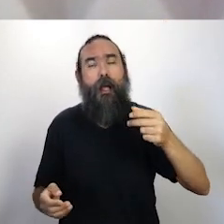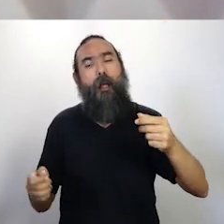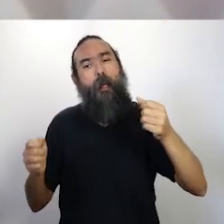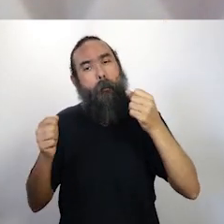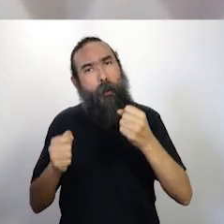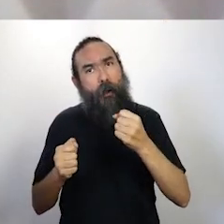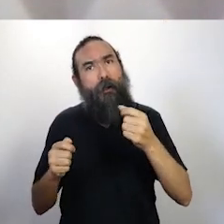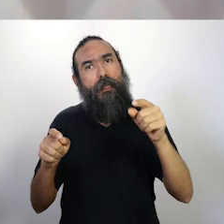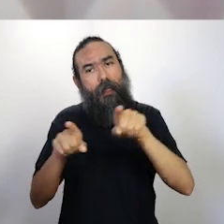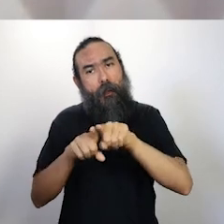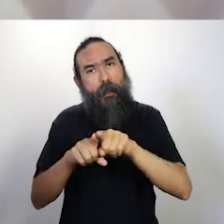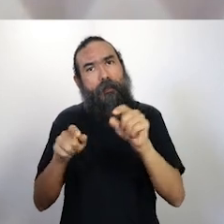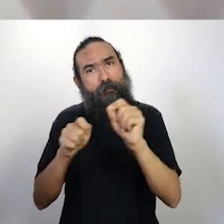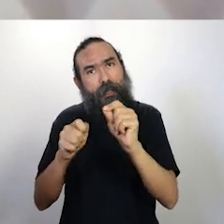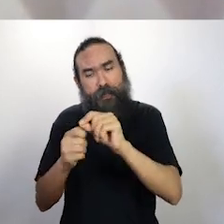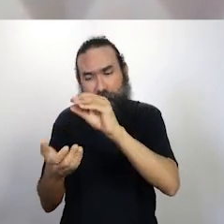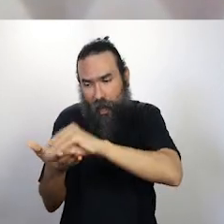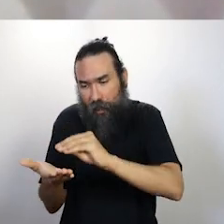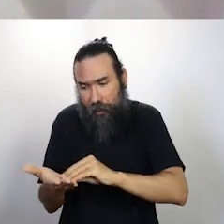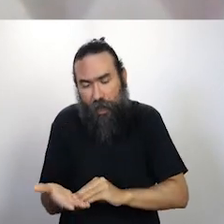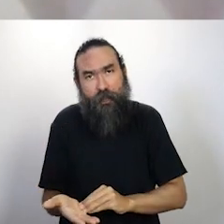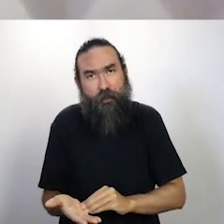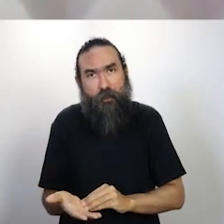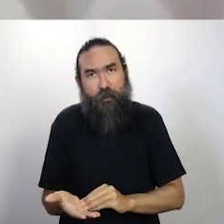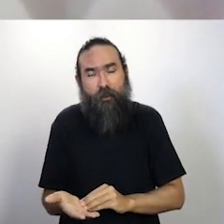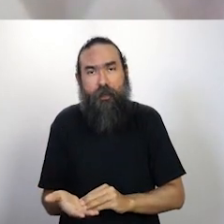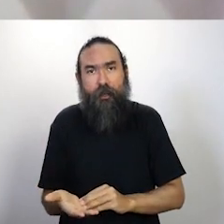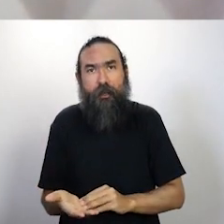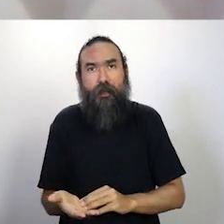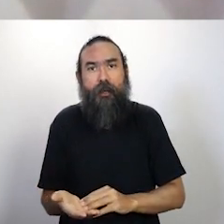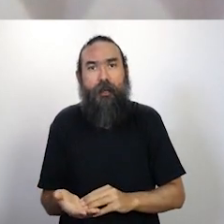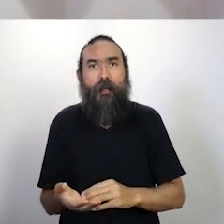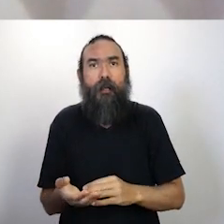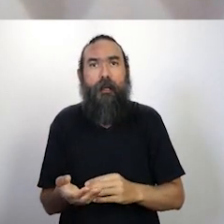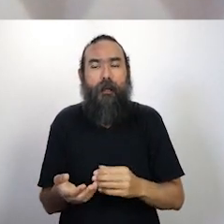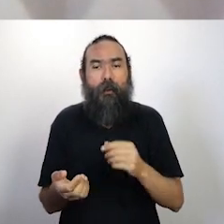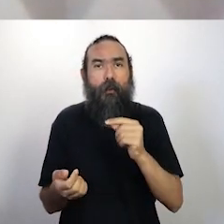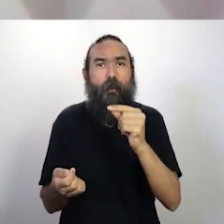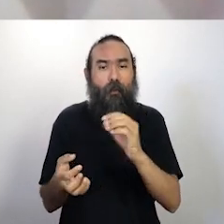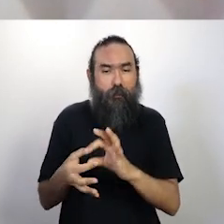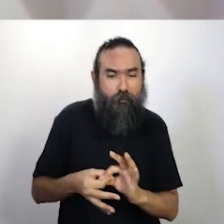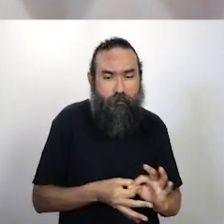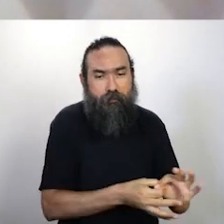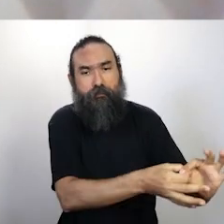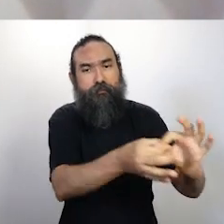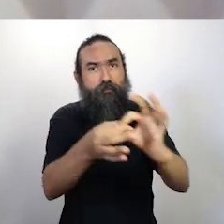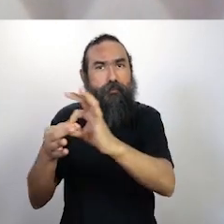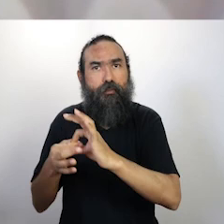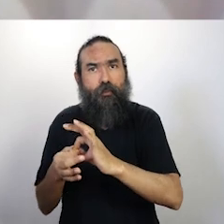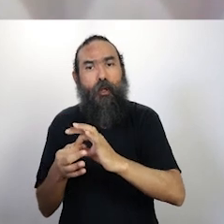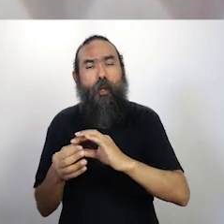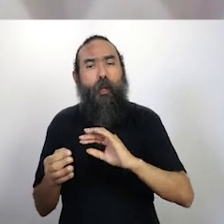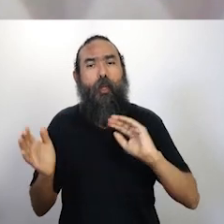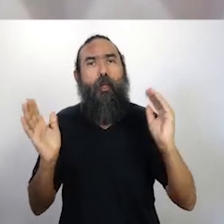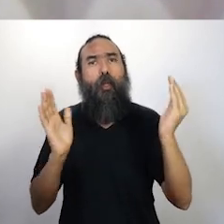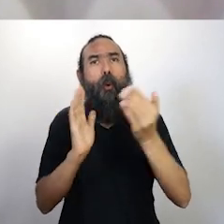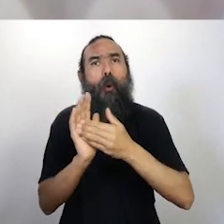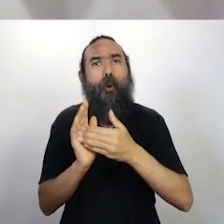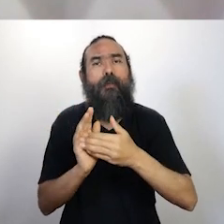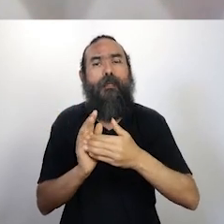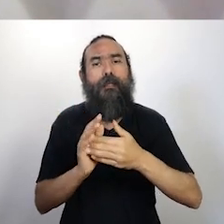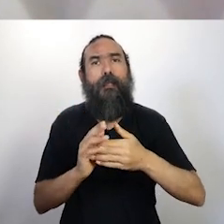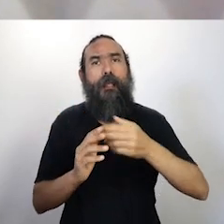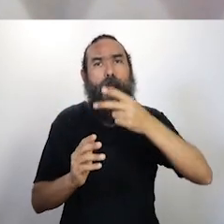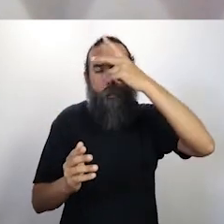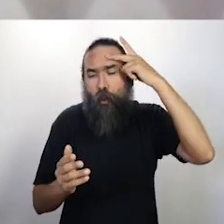poderia consolidar depois de uma forma uniforme essas informações porque